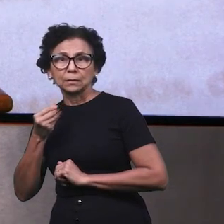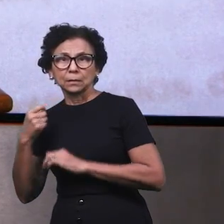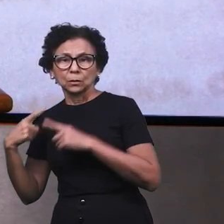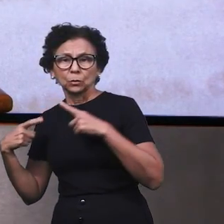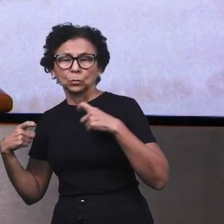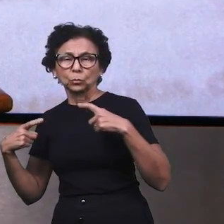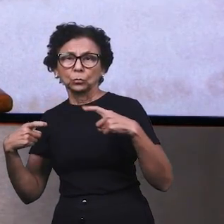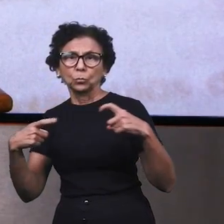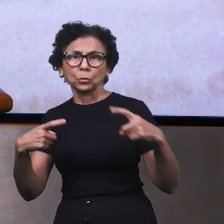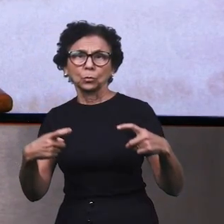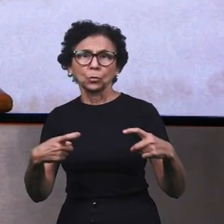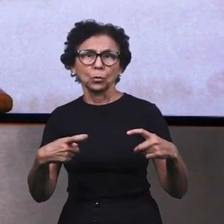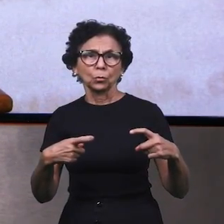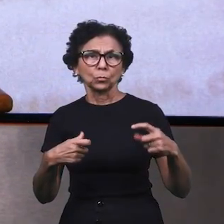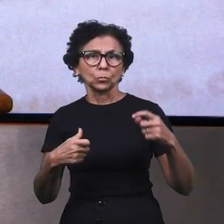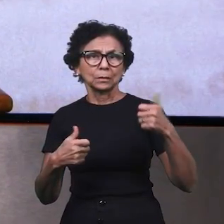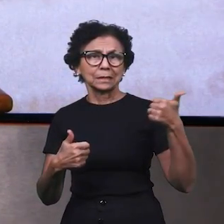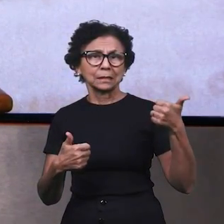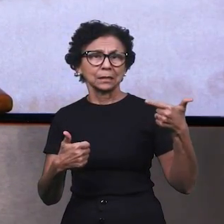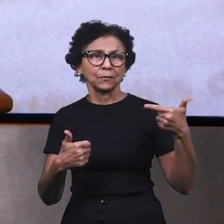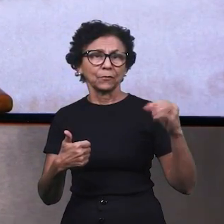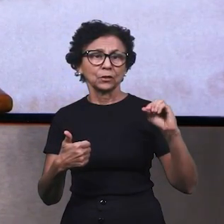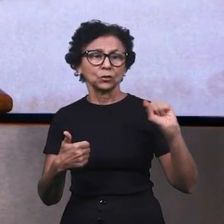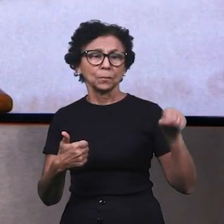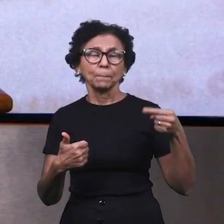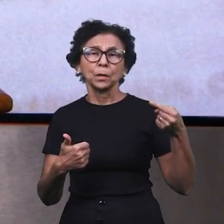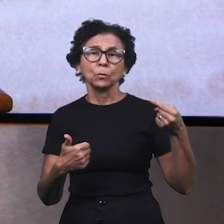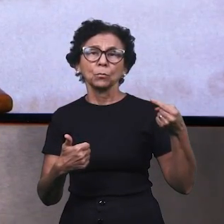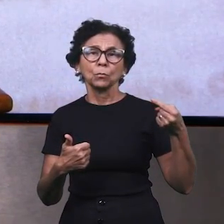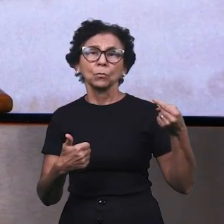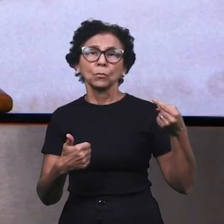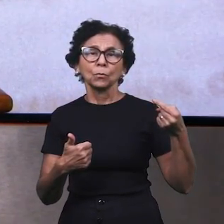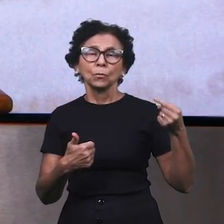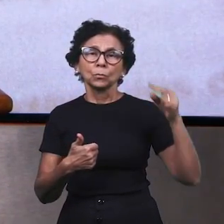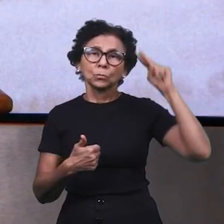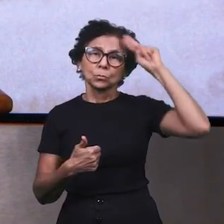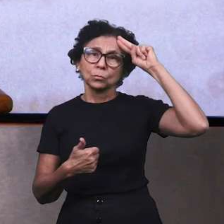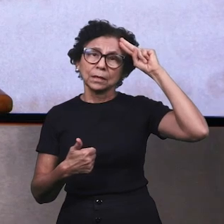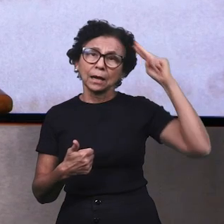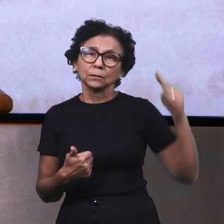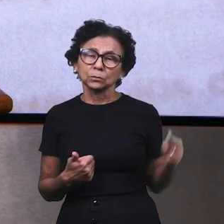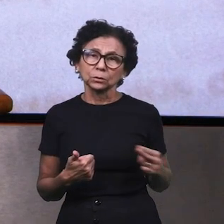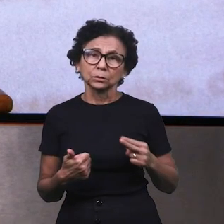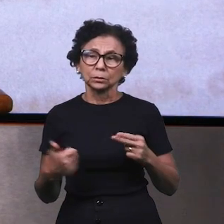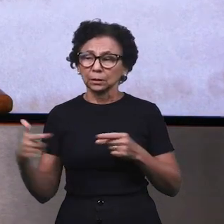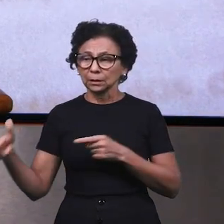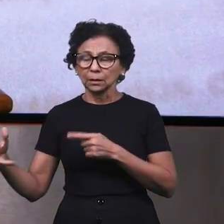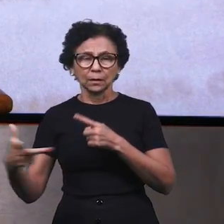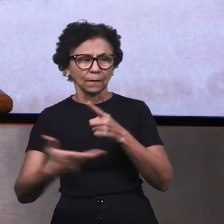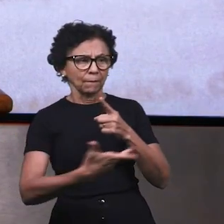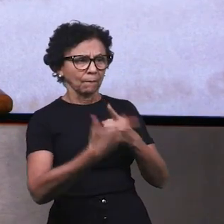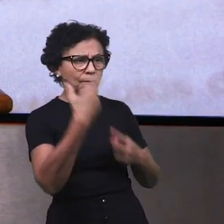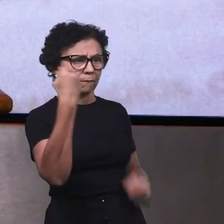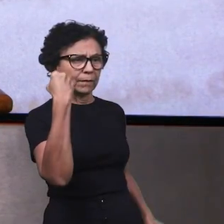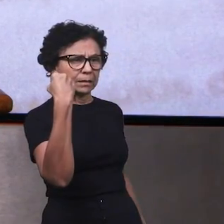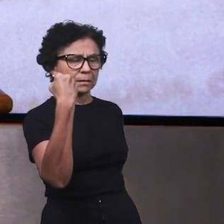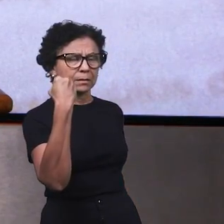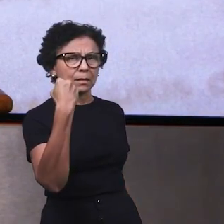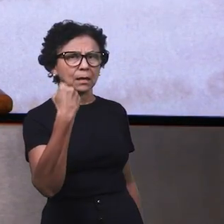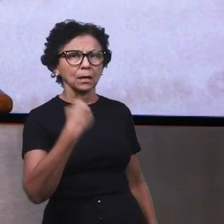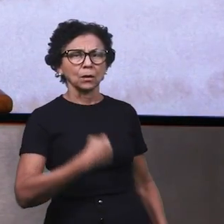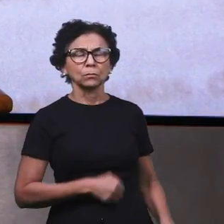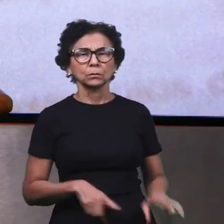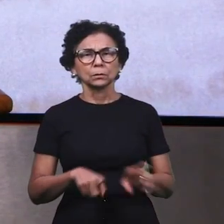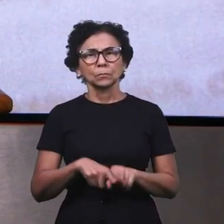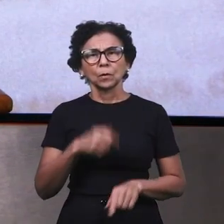120 mil homens, e a extraordinária história de Sansão. As batalhas